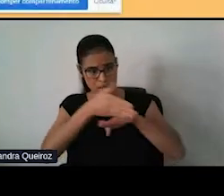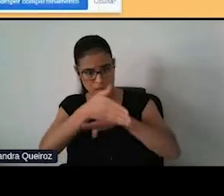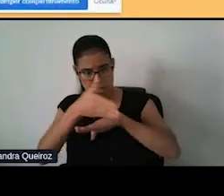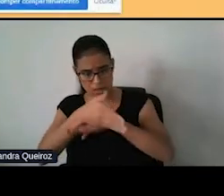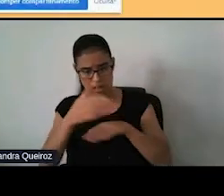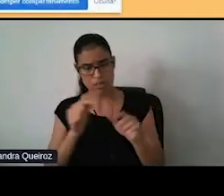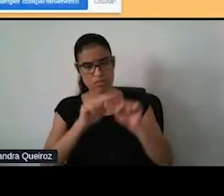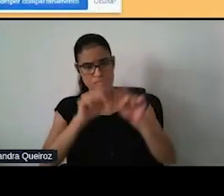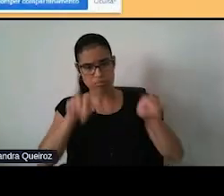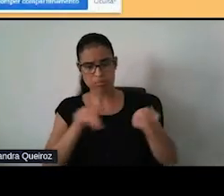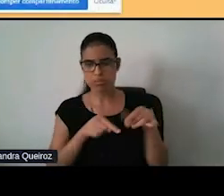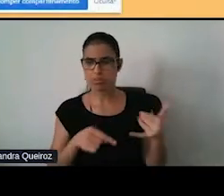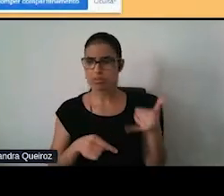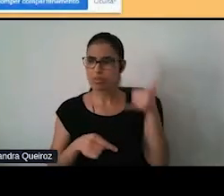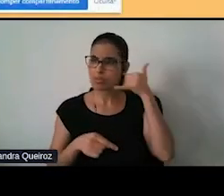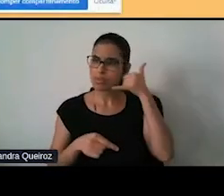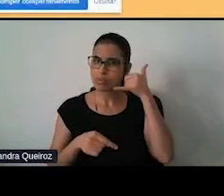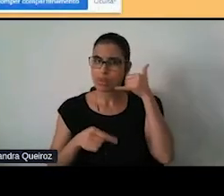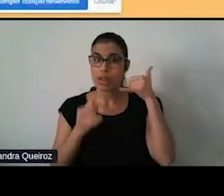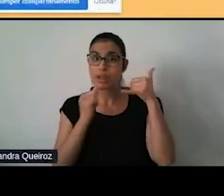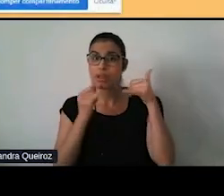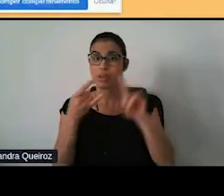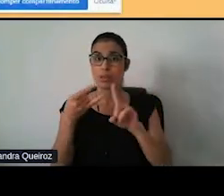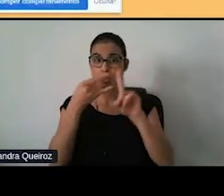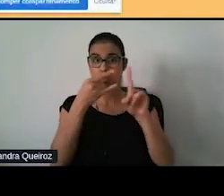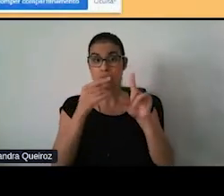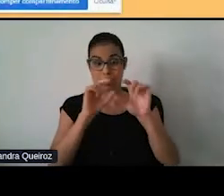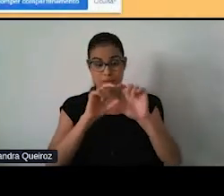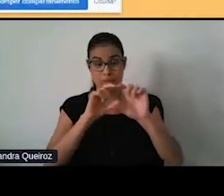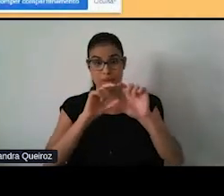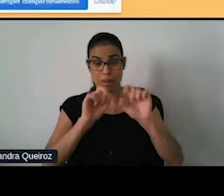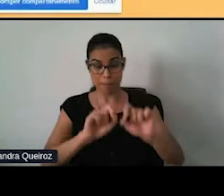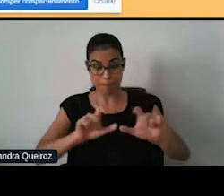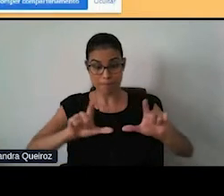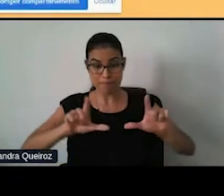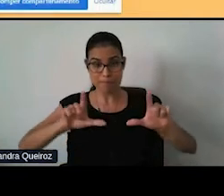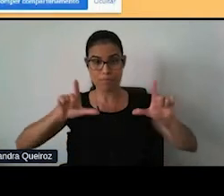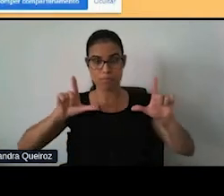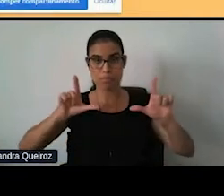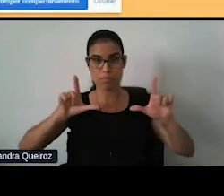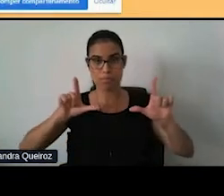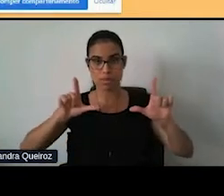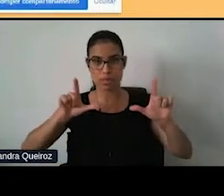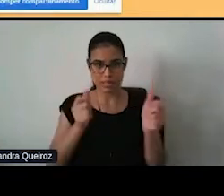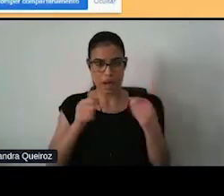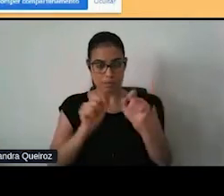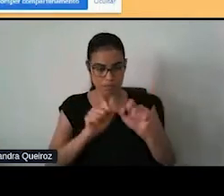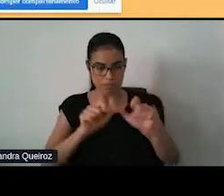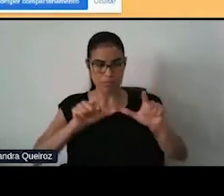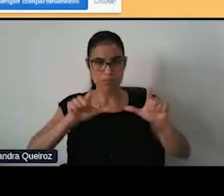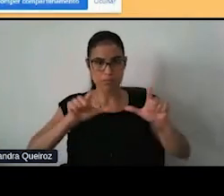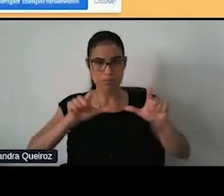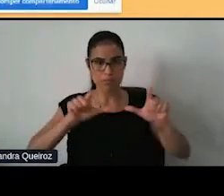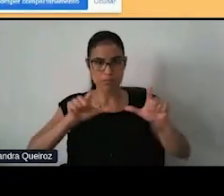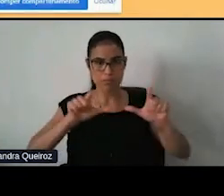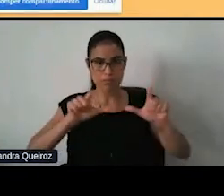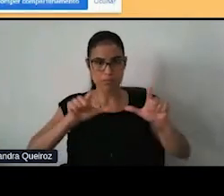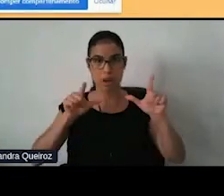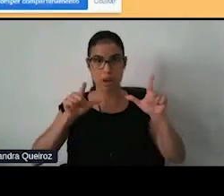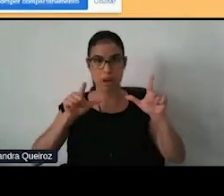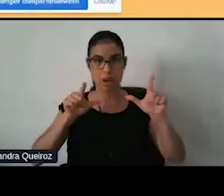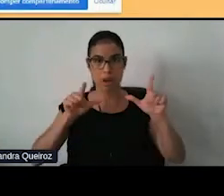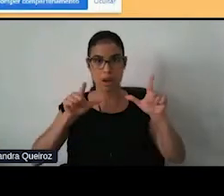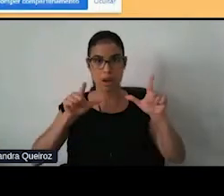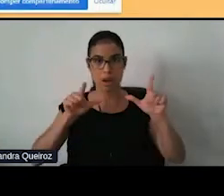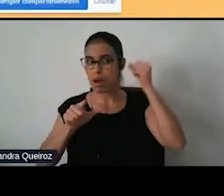analisam, por exemplo, se eu tenho um zoom na imagem, tipo, na página mesmo, eu vou dar um zoom e essa página vai